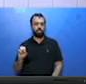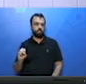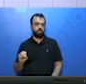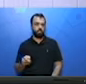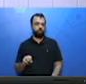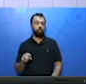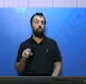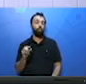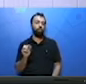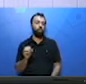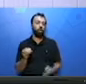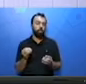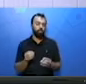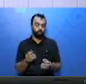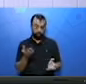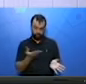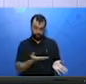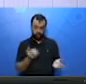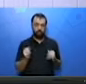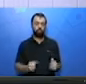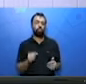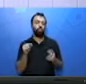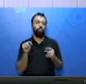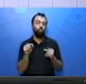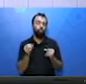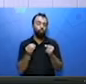os pontos nos